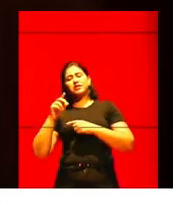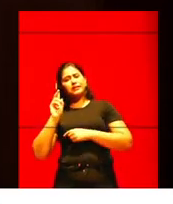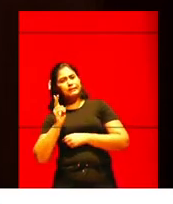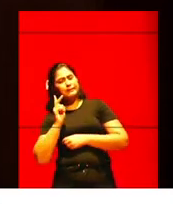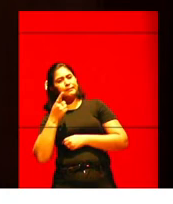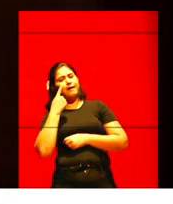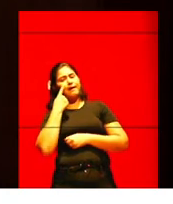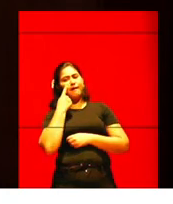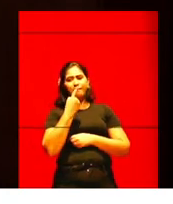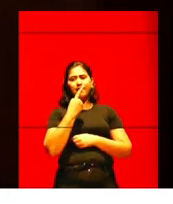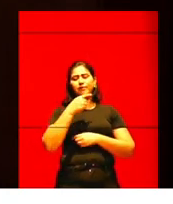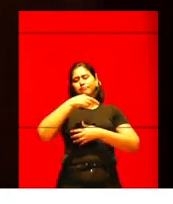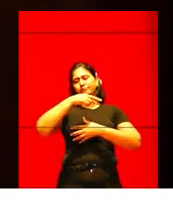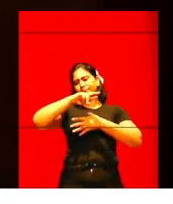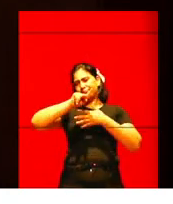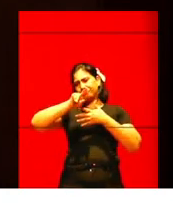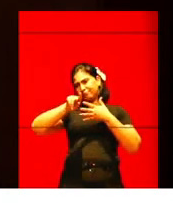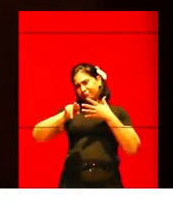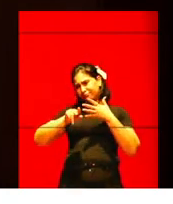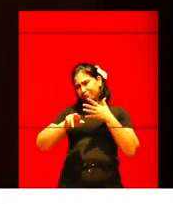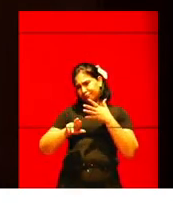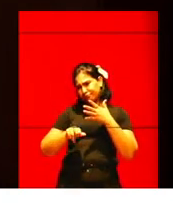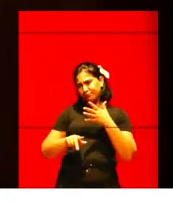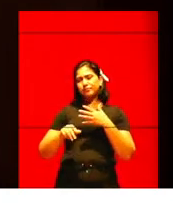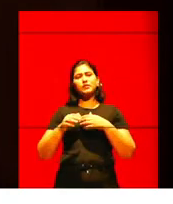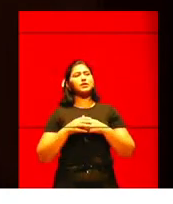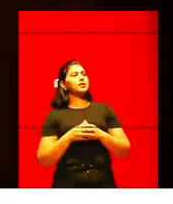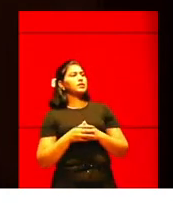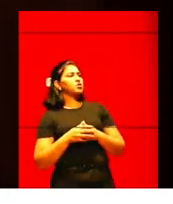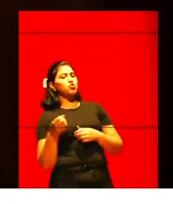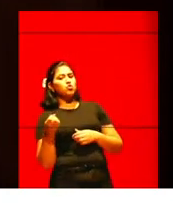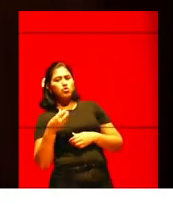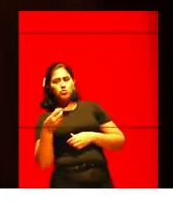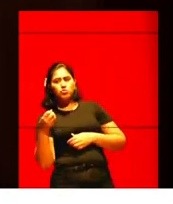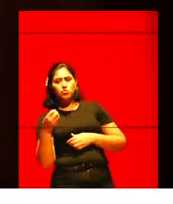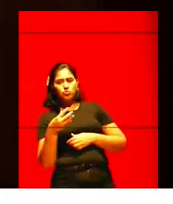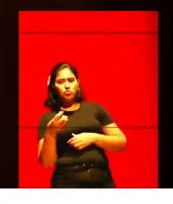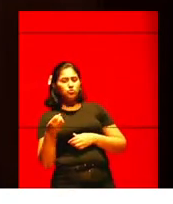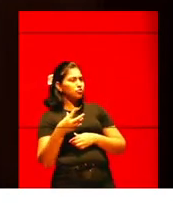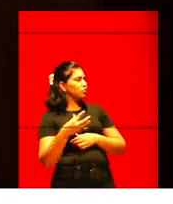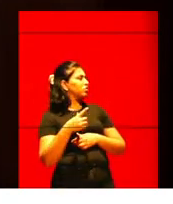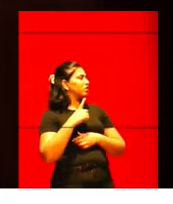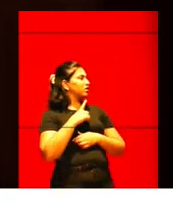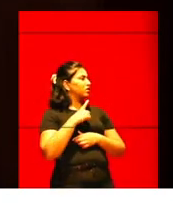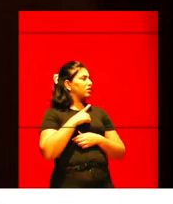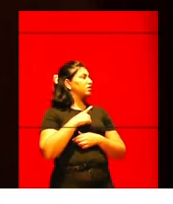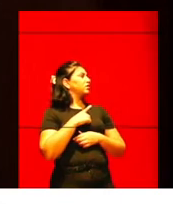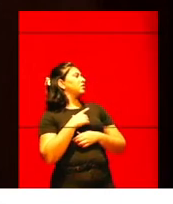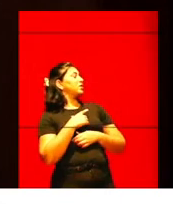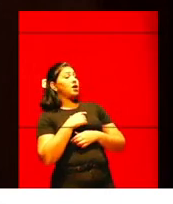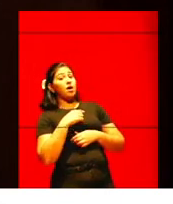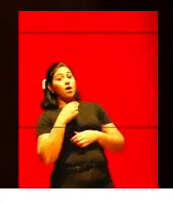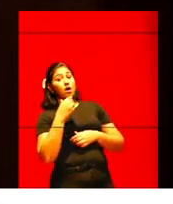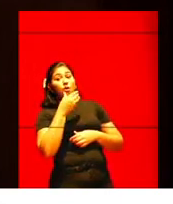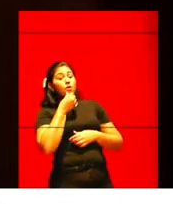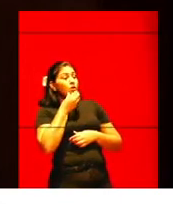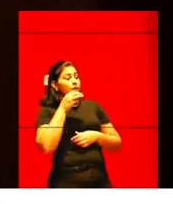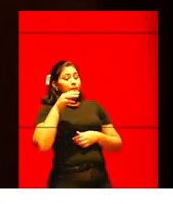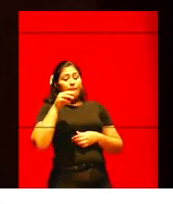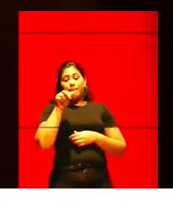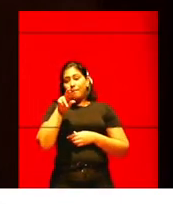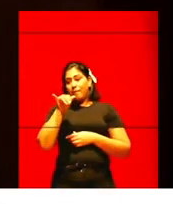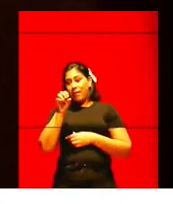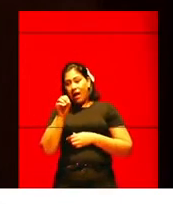vendo, ó, Mário de Andrade e Oswald de Andrade, primeira geração. Eles não são irmãos, são apenas amigos. O nome que é igual.